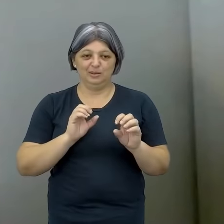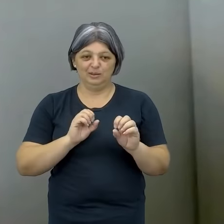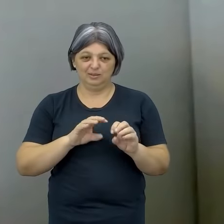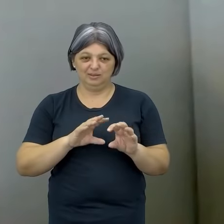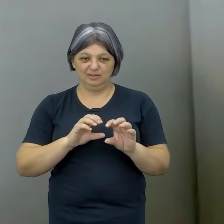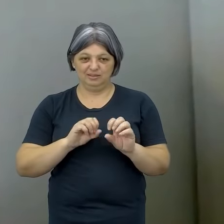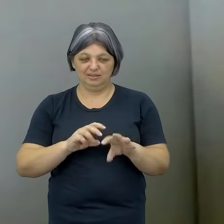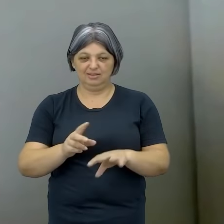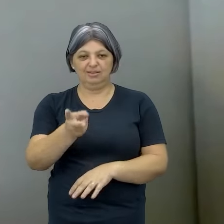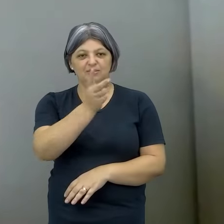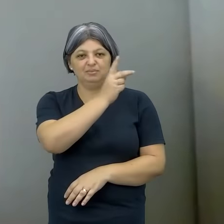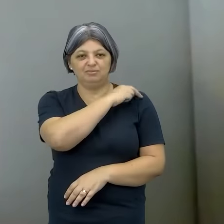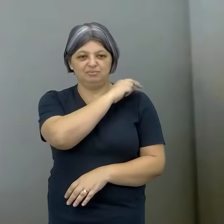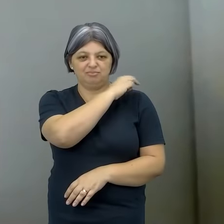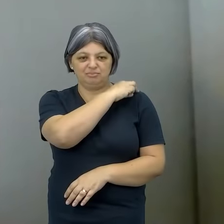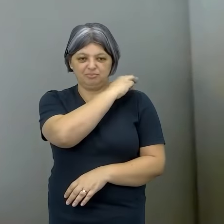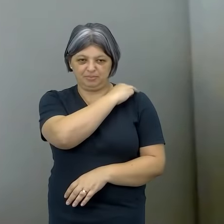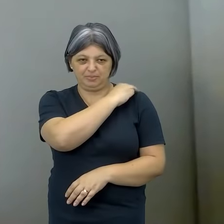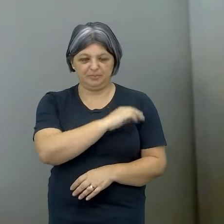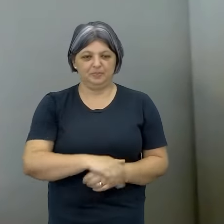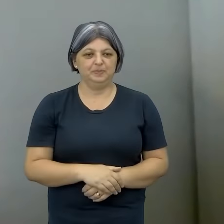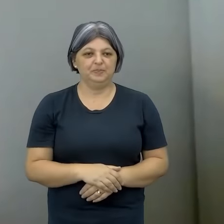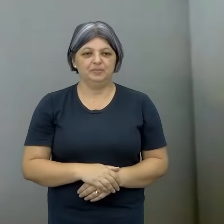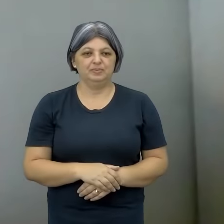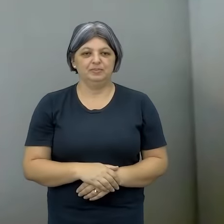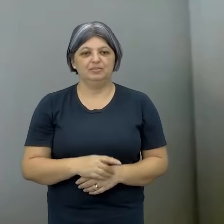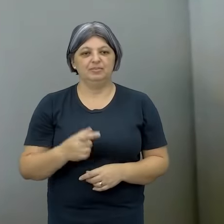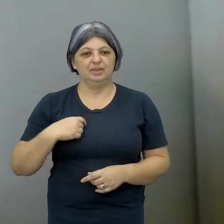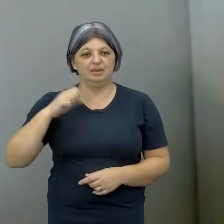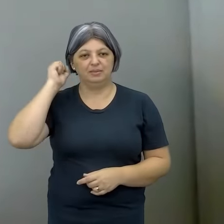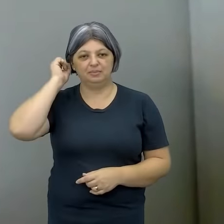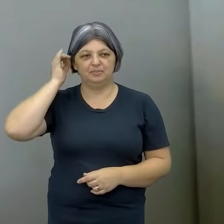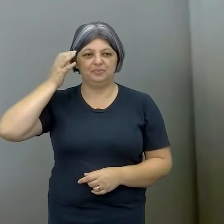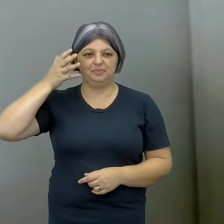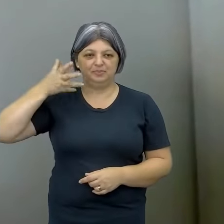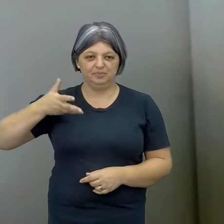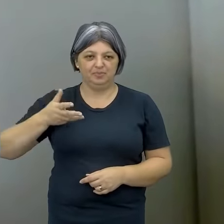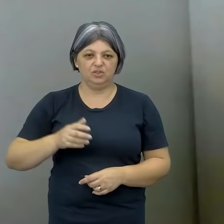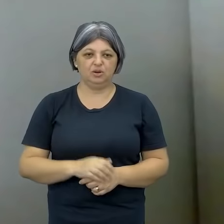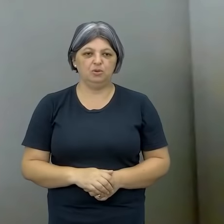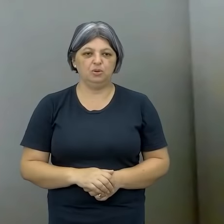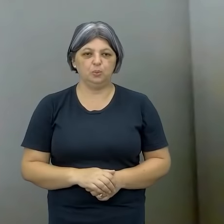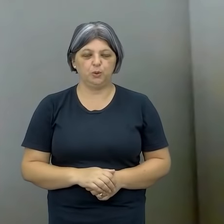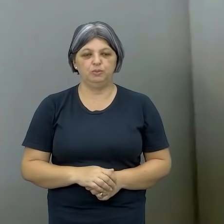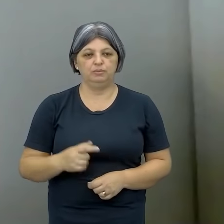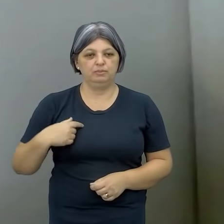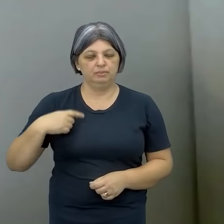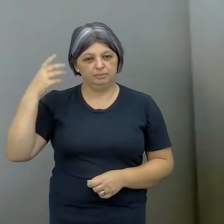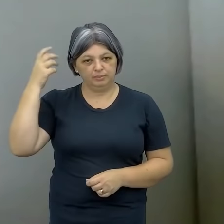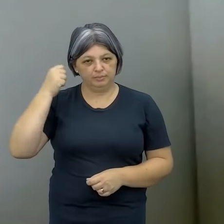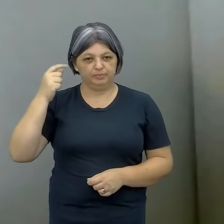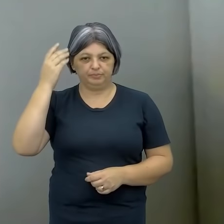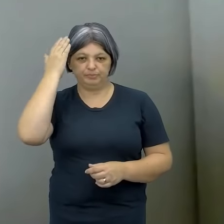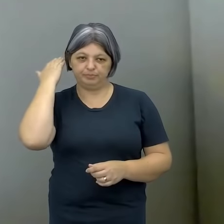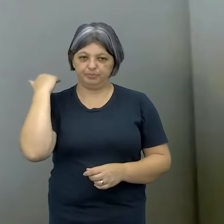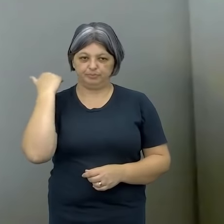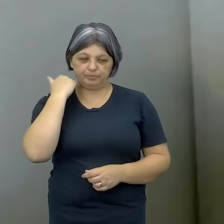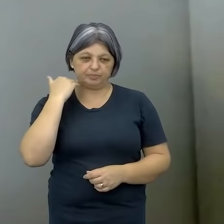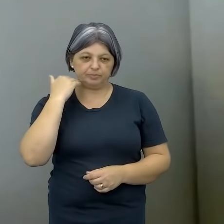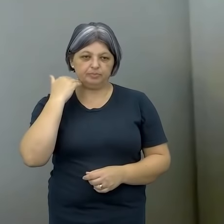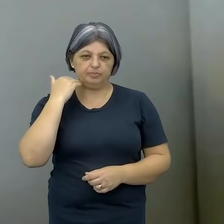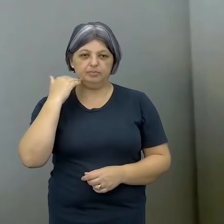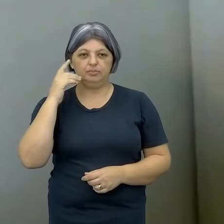médio. E antes vou fazer uma autodescrição, tá bom? Então, eu sou branca, tenho os cabelos loiros